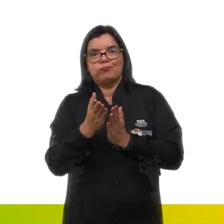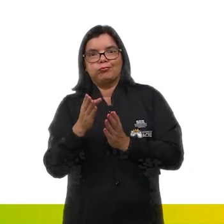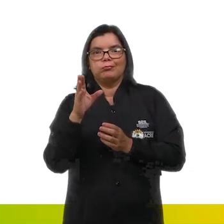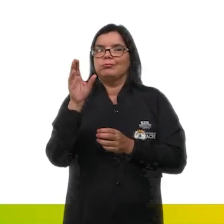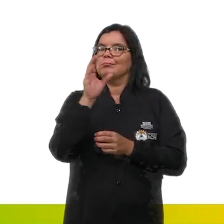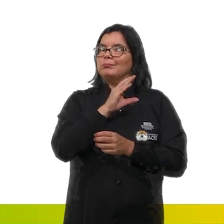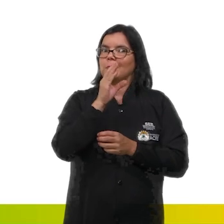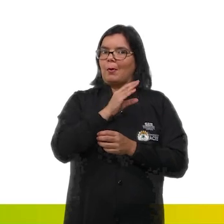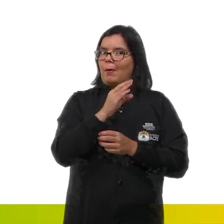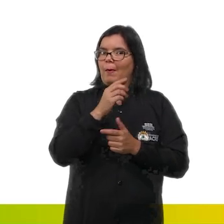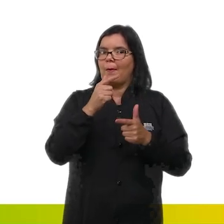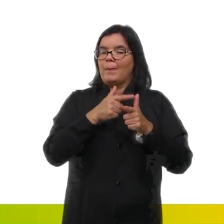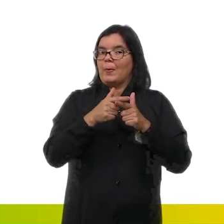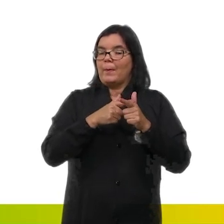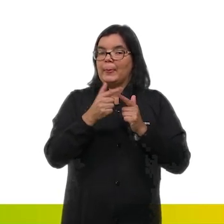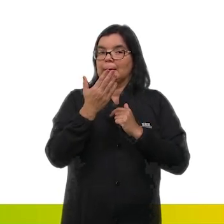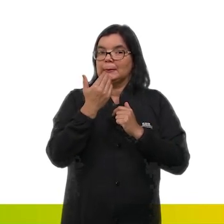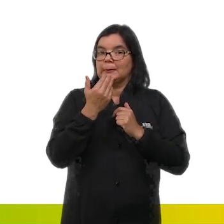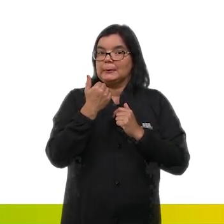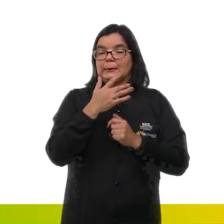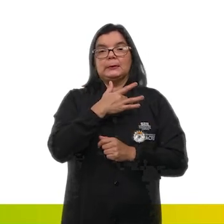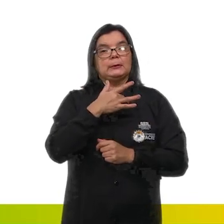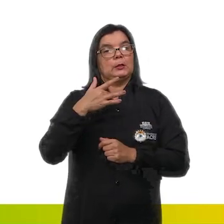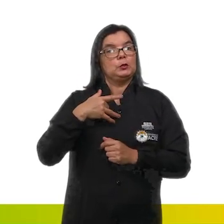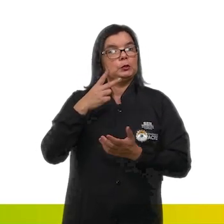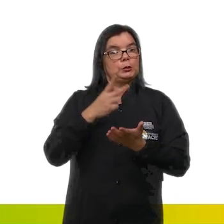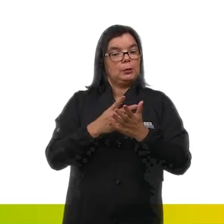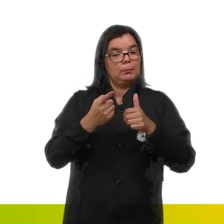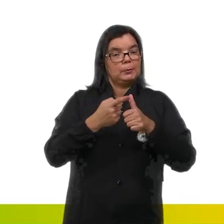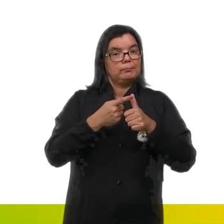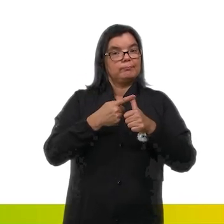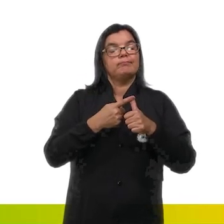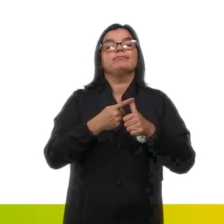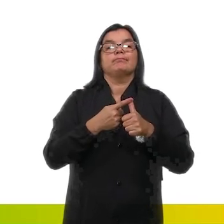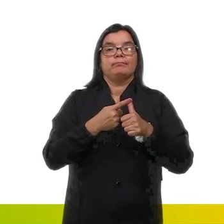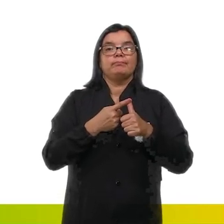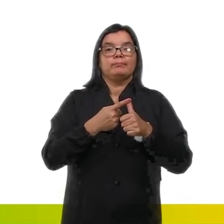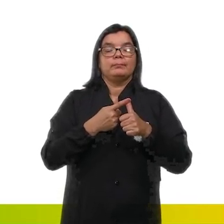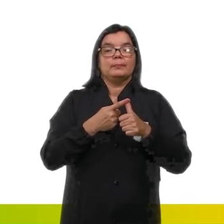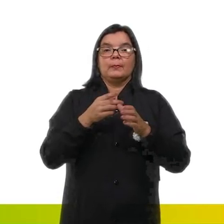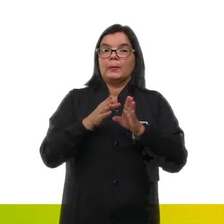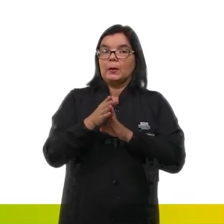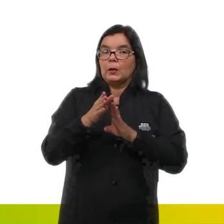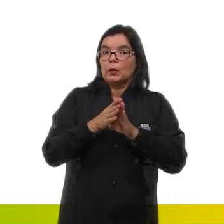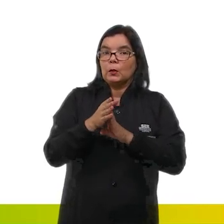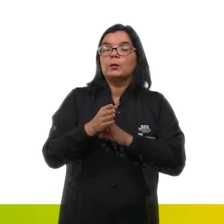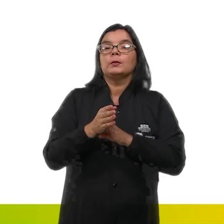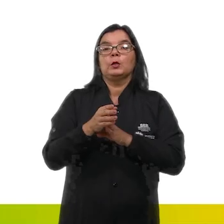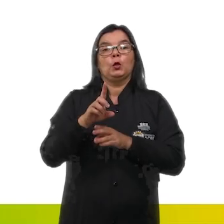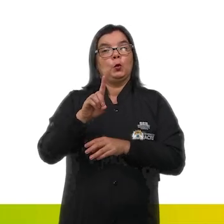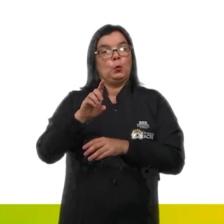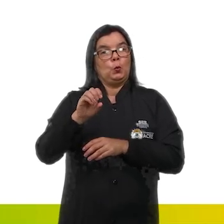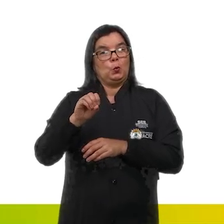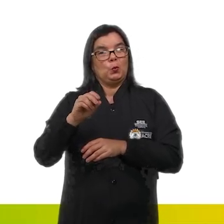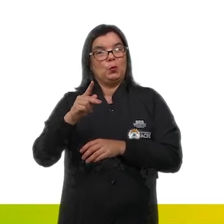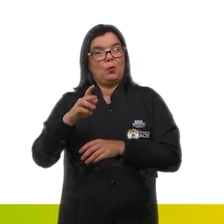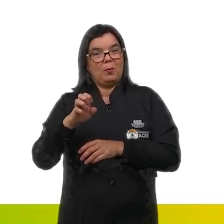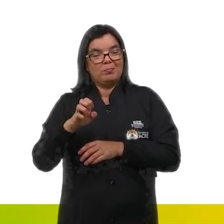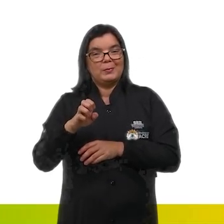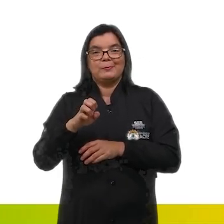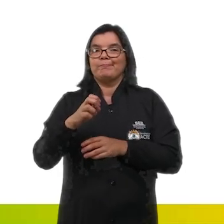Distúrbios alimentares, saúde sempre em primeiro lugar, é o nosso primeiro direcionamento, né? O DOP, que seria essa